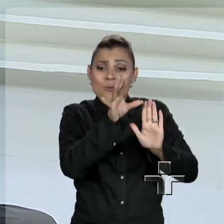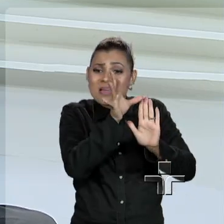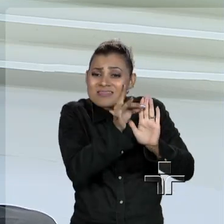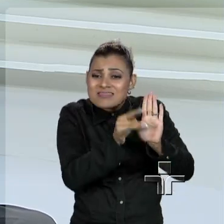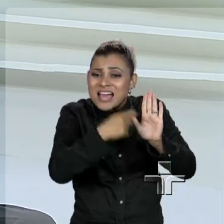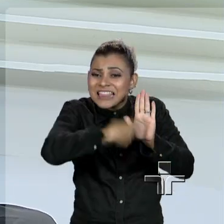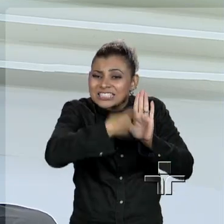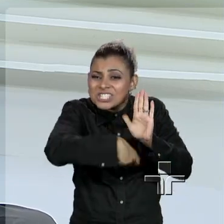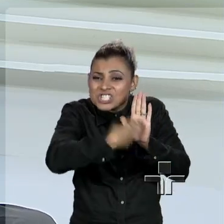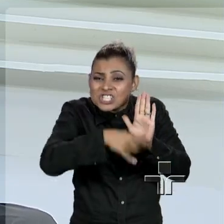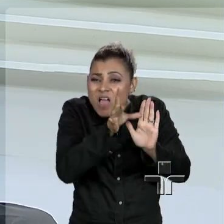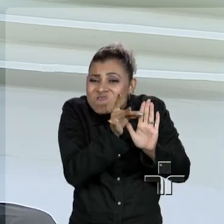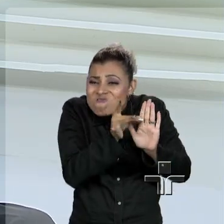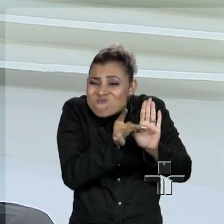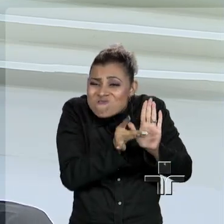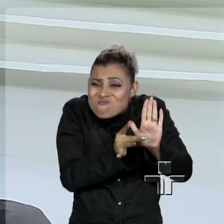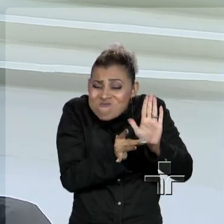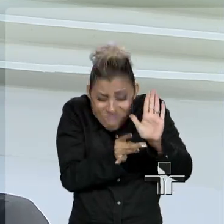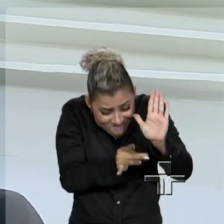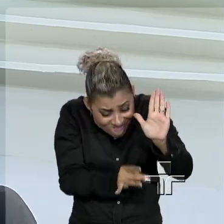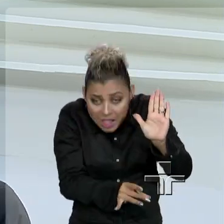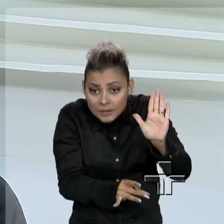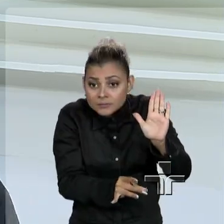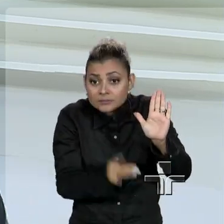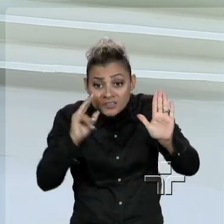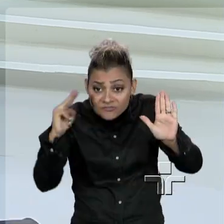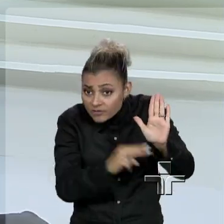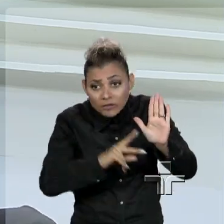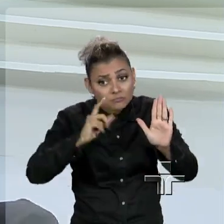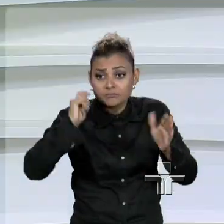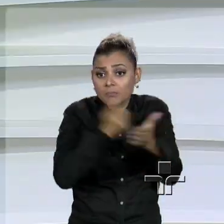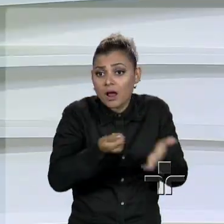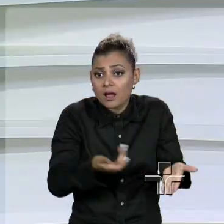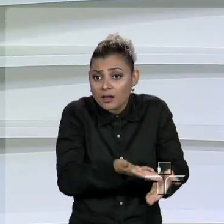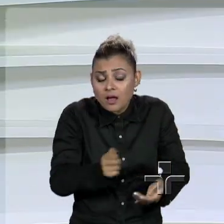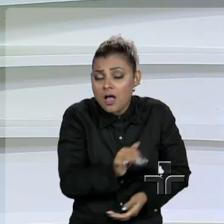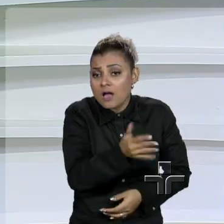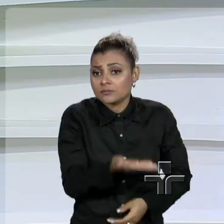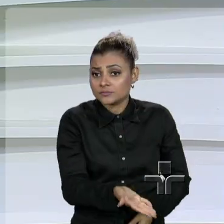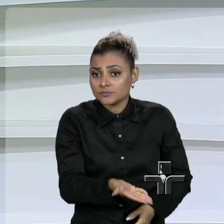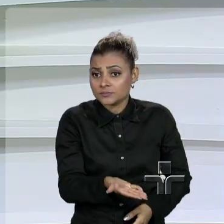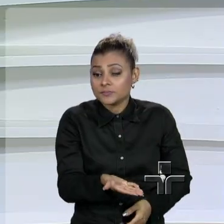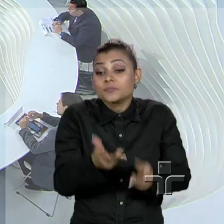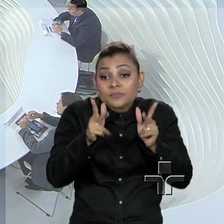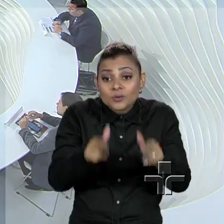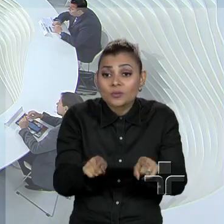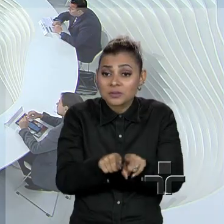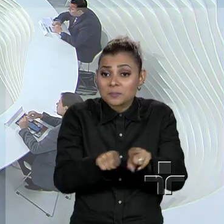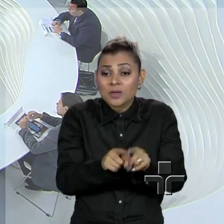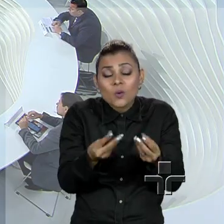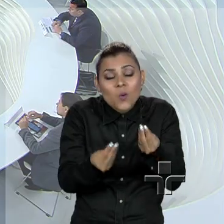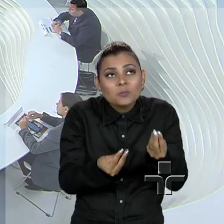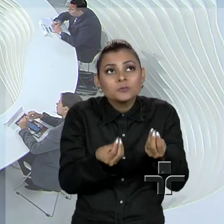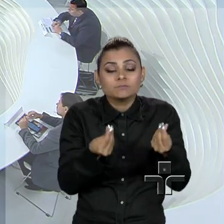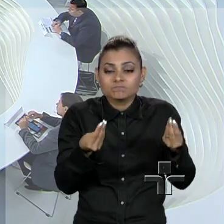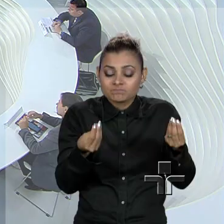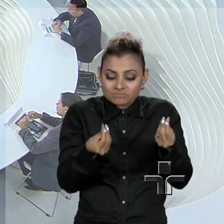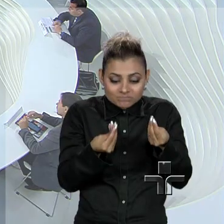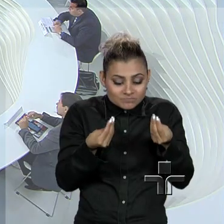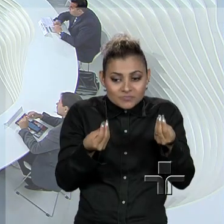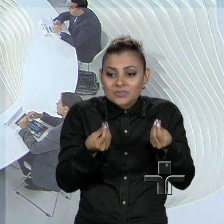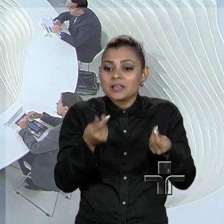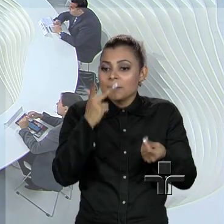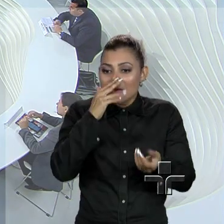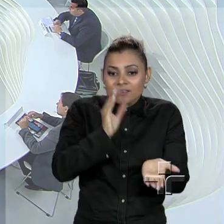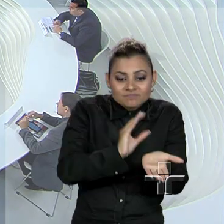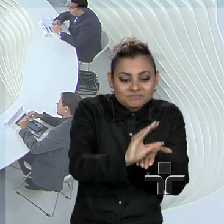econômico, quando ele, na verdade, aproxima a poupança de investimento e como ele, na verdade, financia